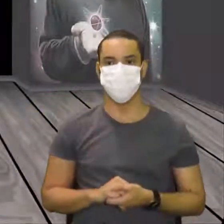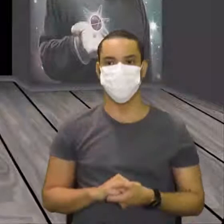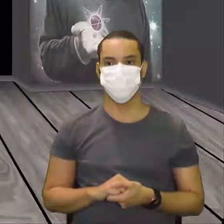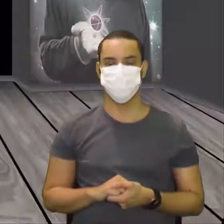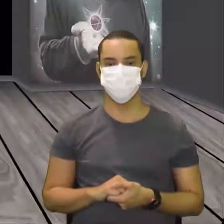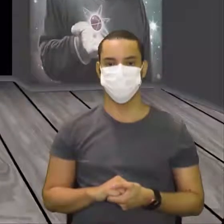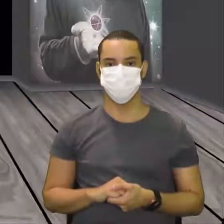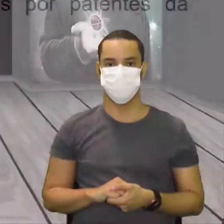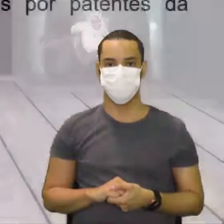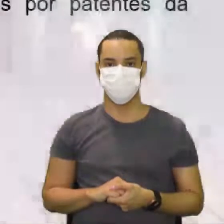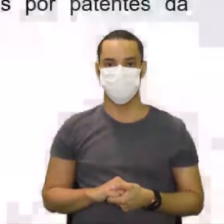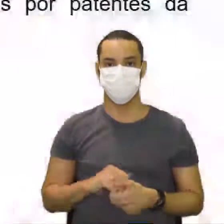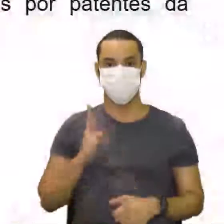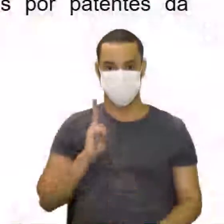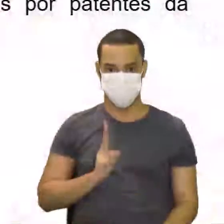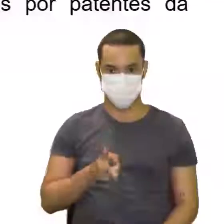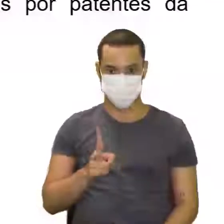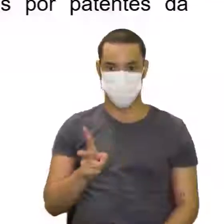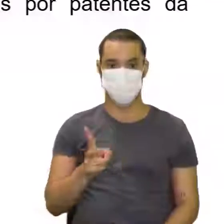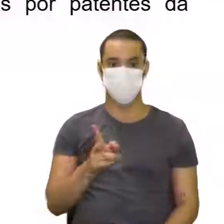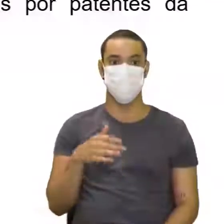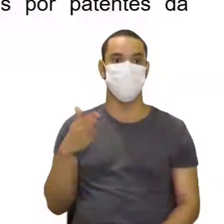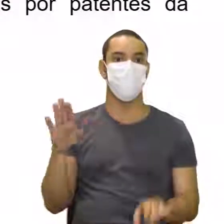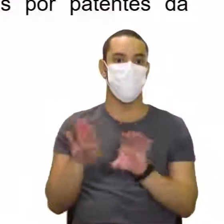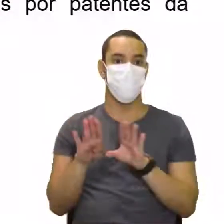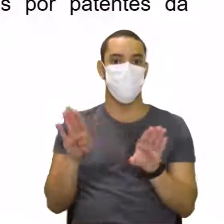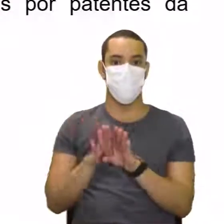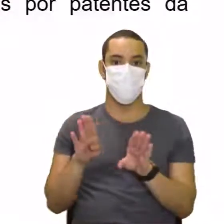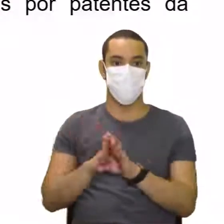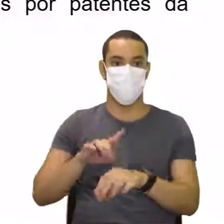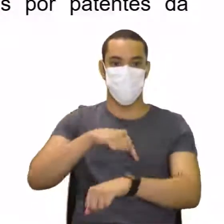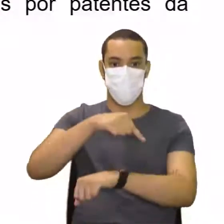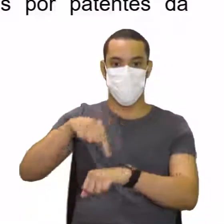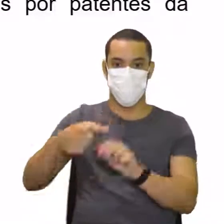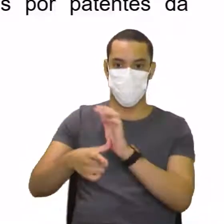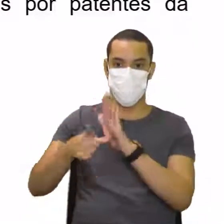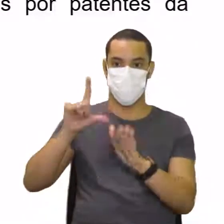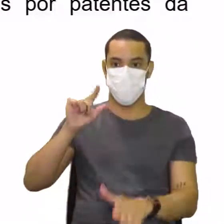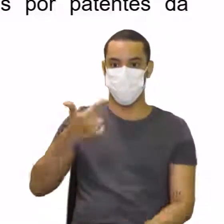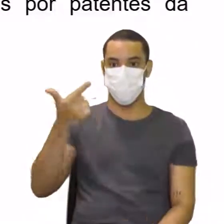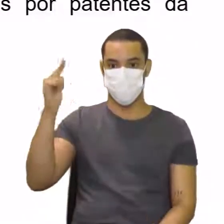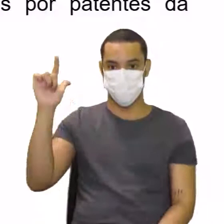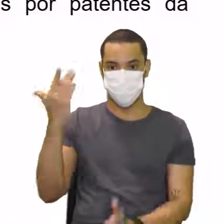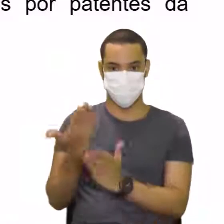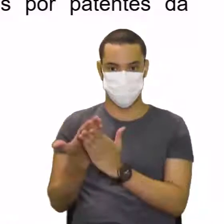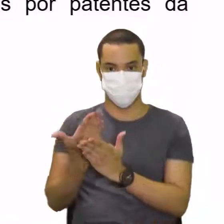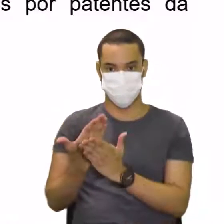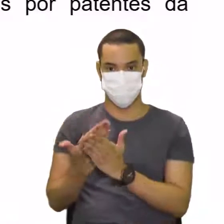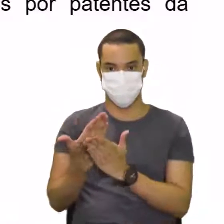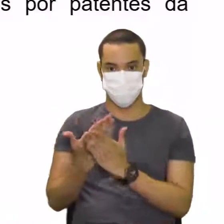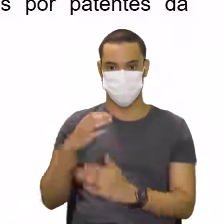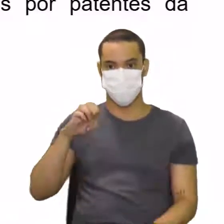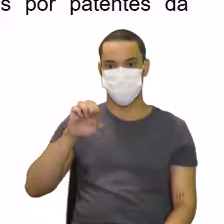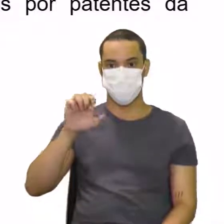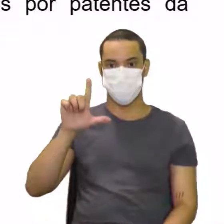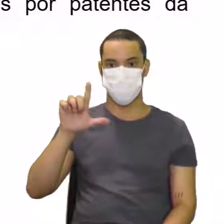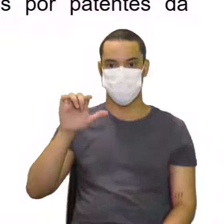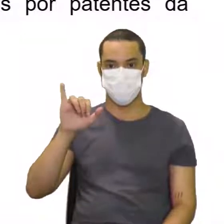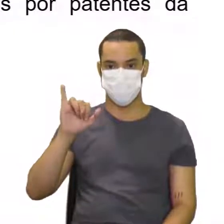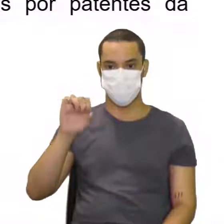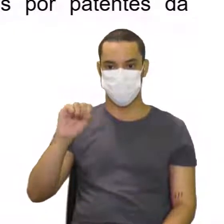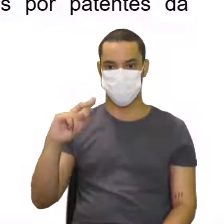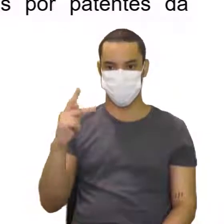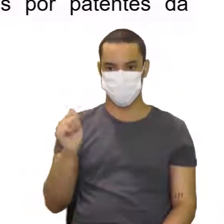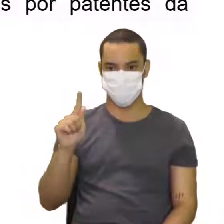continuar ali, olha só. E ali, galerinha, horas antes de outro estudioso, Elisha Gray. Então,